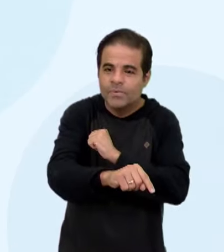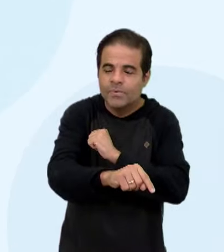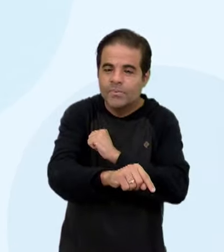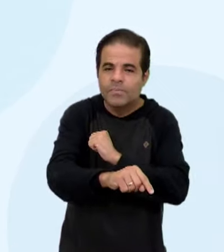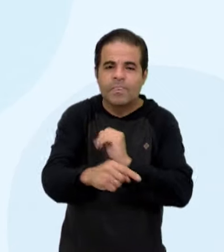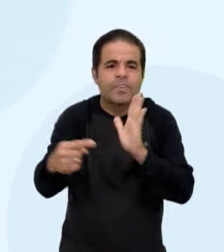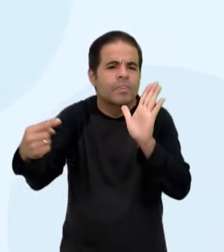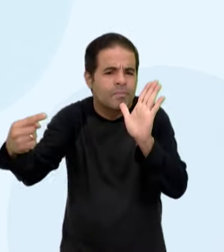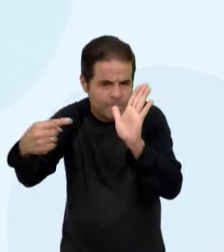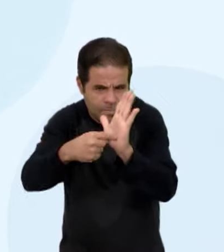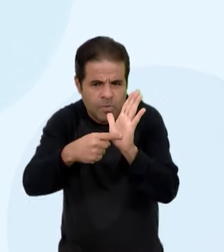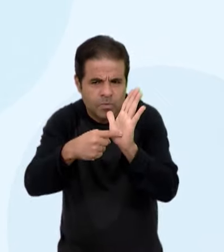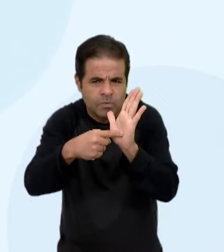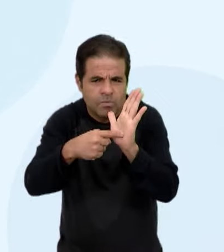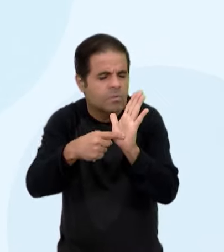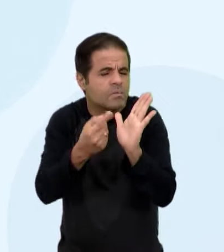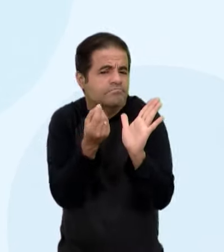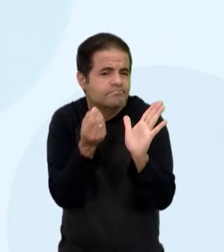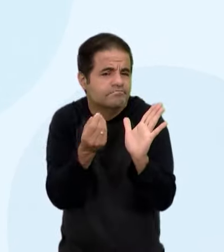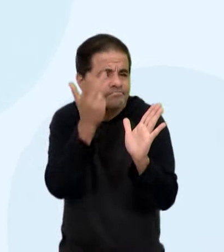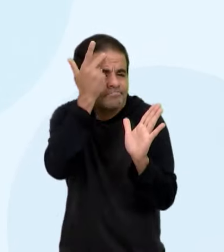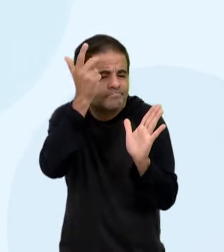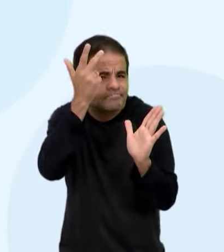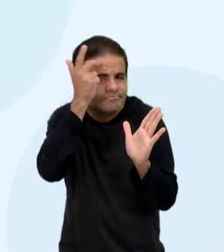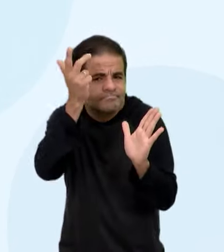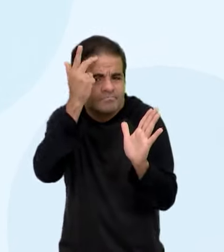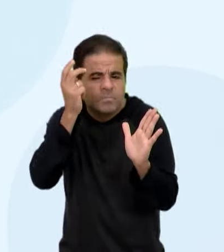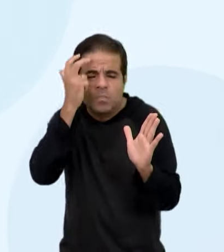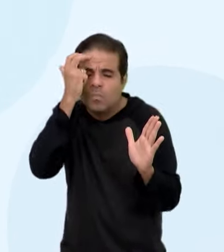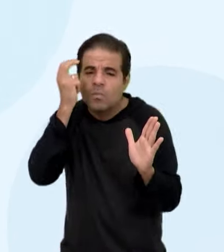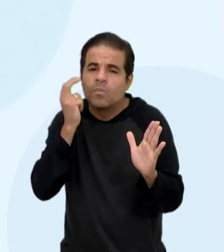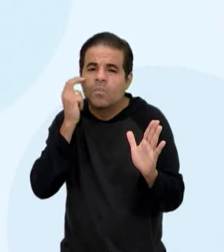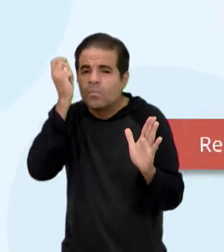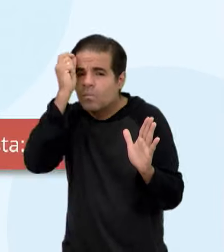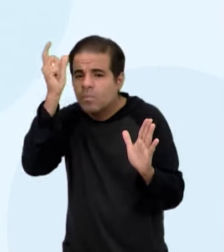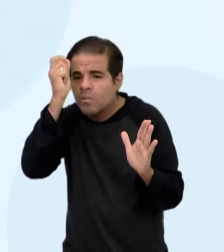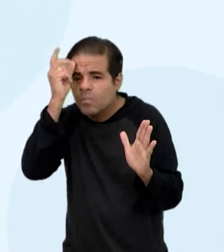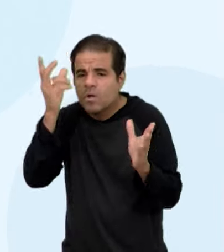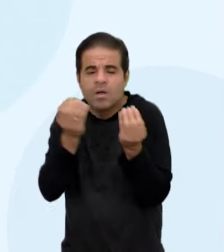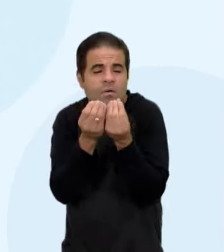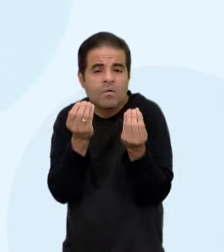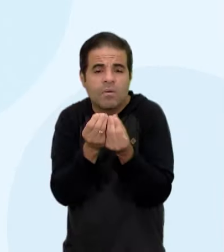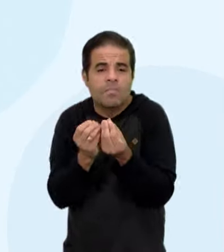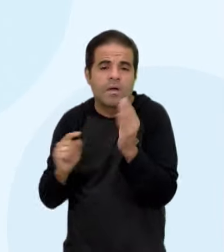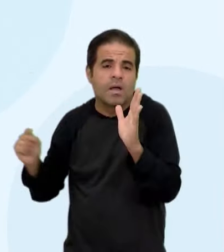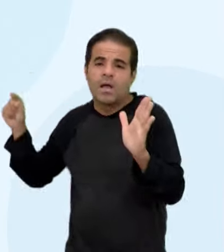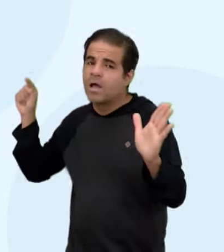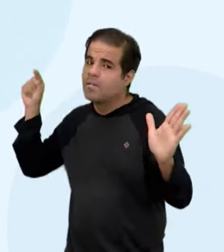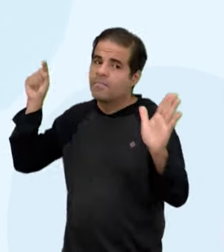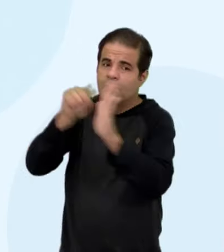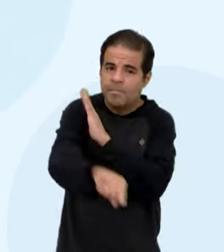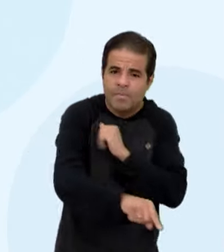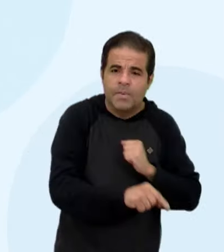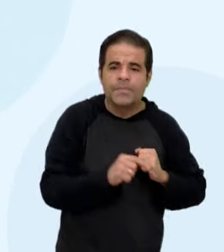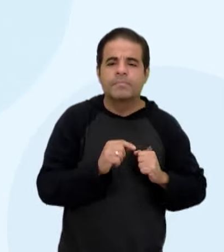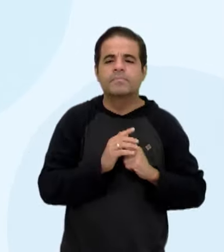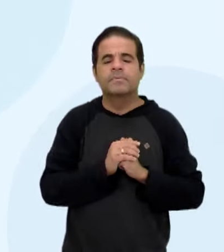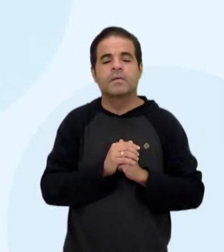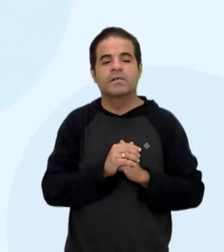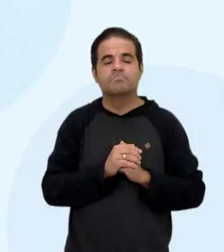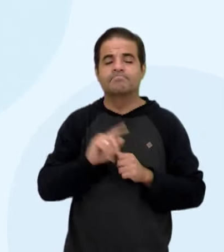O ponto Nemo é uma paisagem natural ou cultural? E a pergunta tem a seguinte resposta,